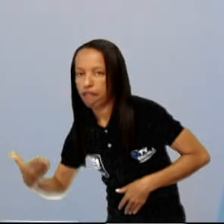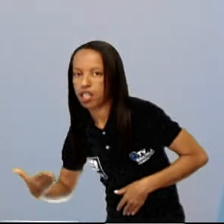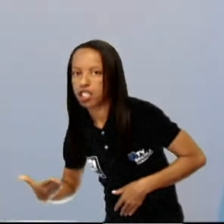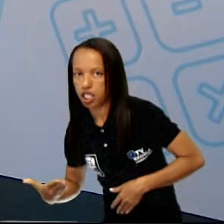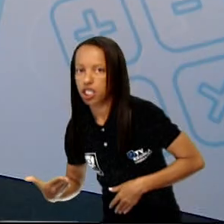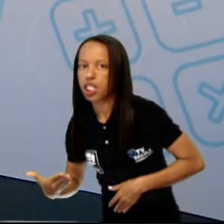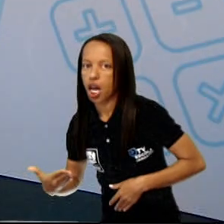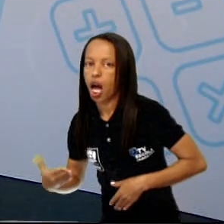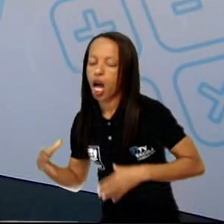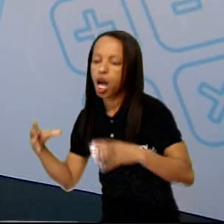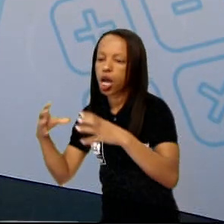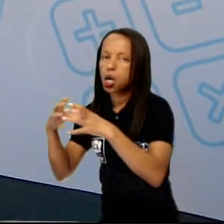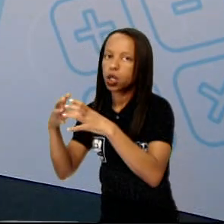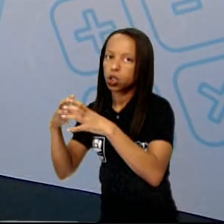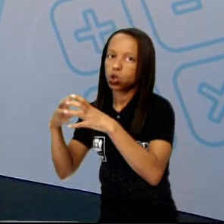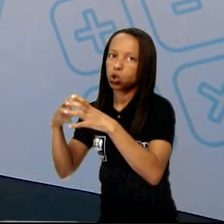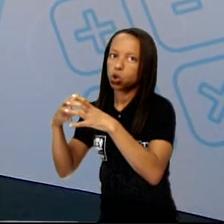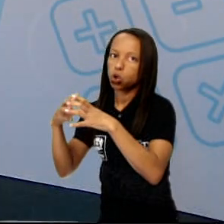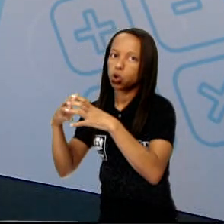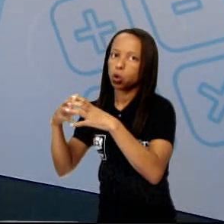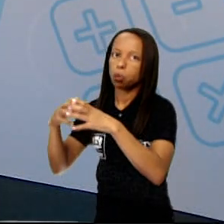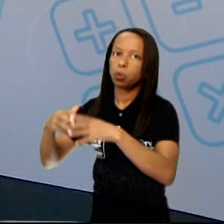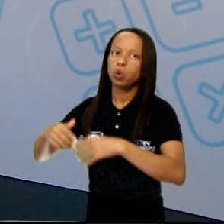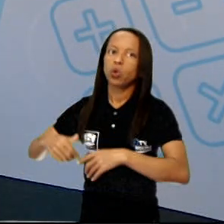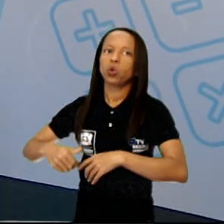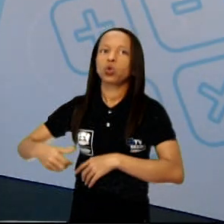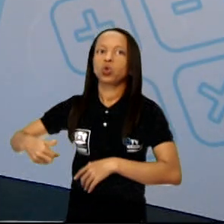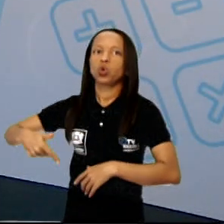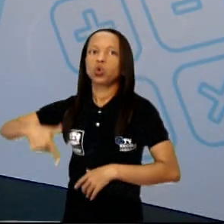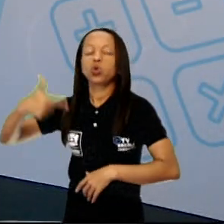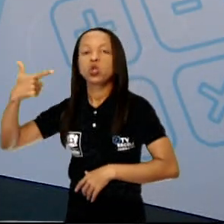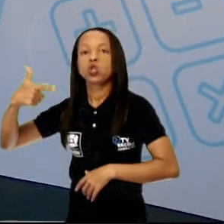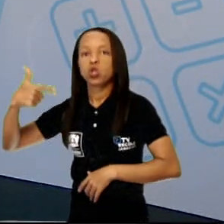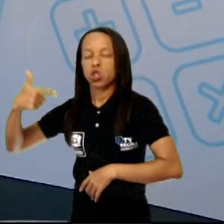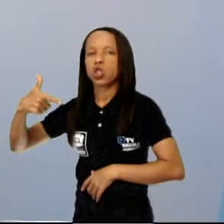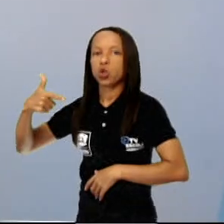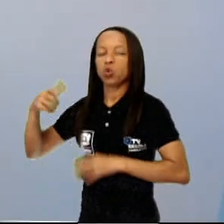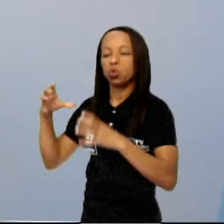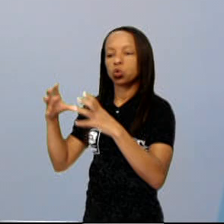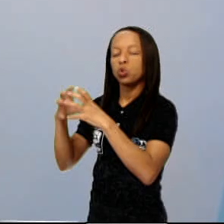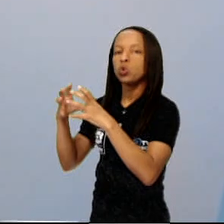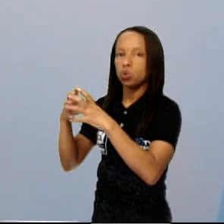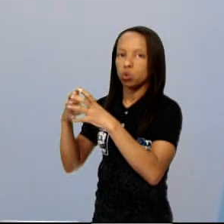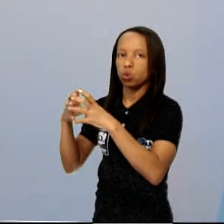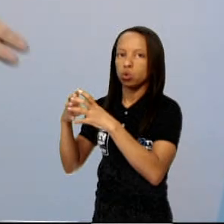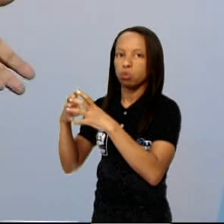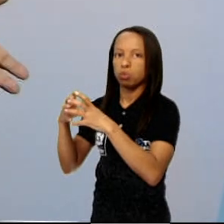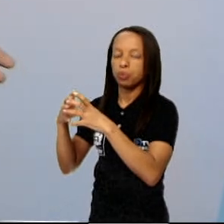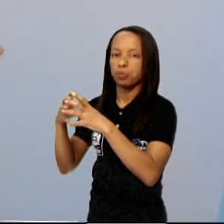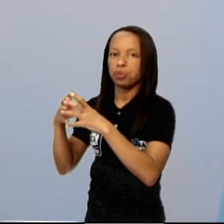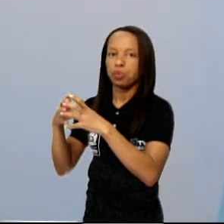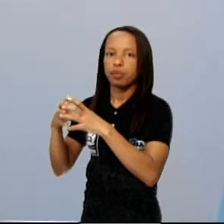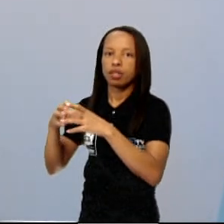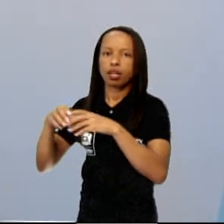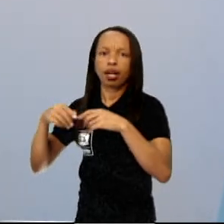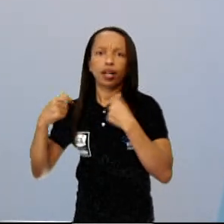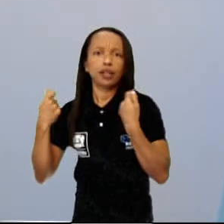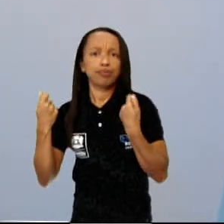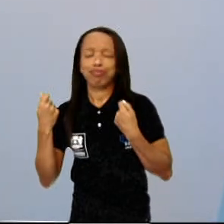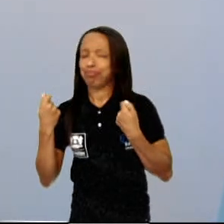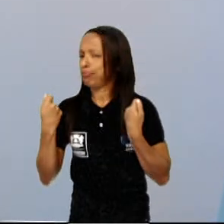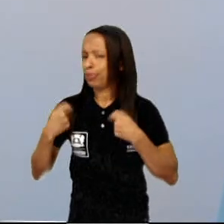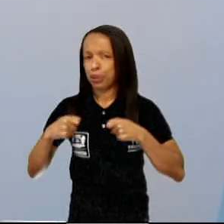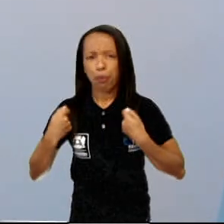não sei o que lá. Ele tinha esse prestígio. E além de ter isenção fiscal, ele não precisava, né, ter que